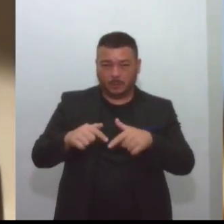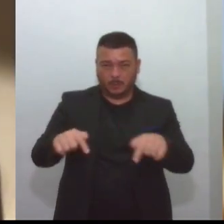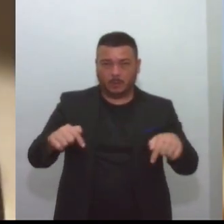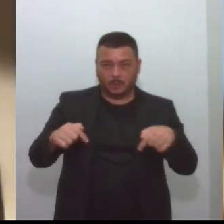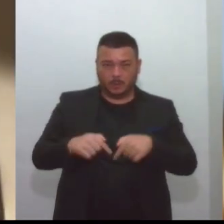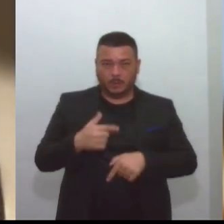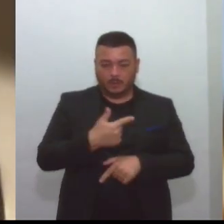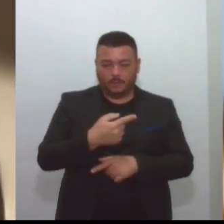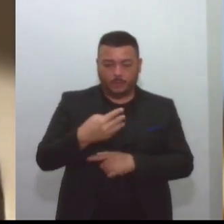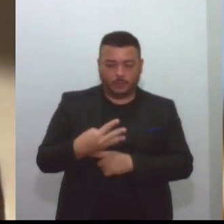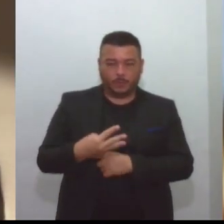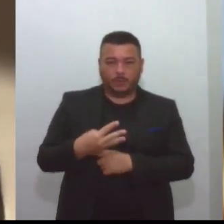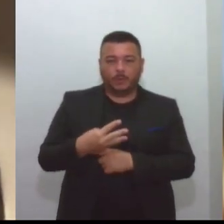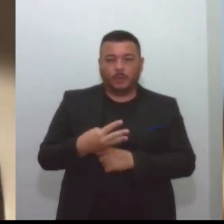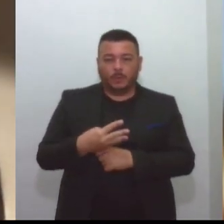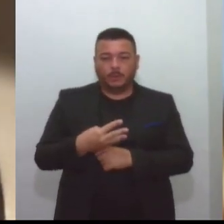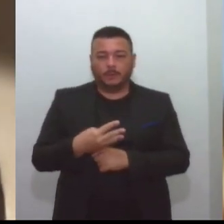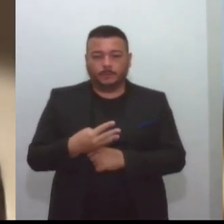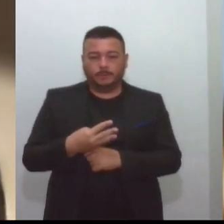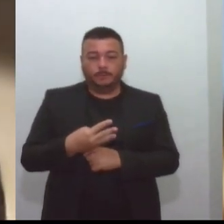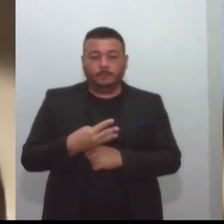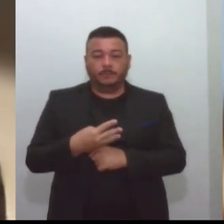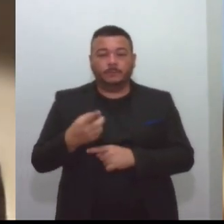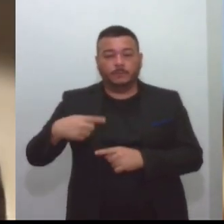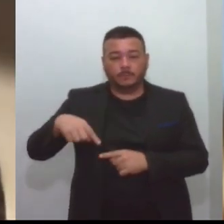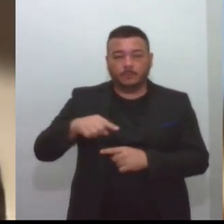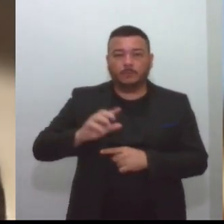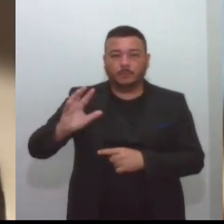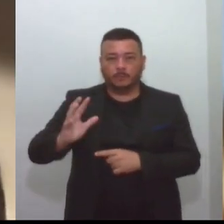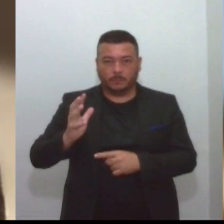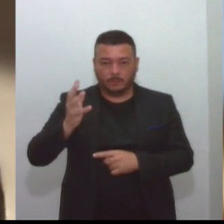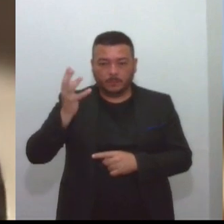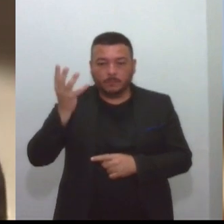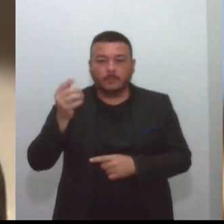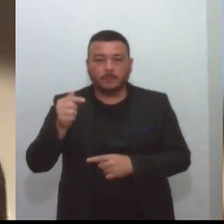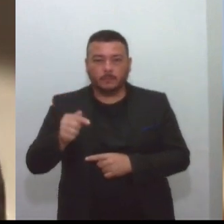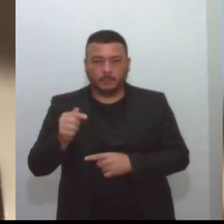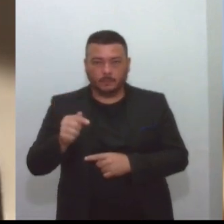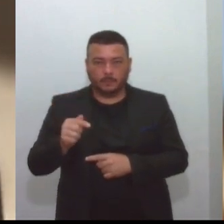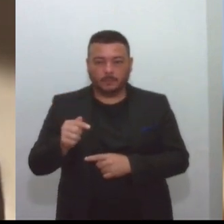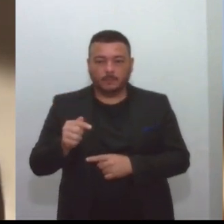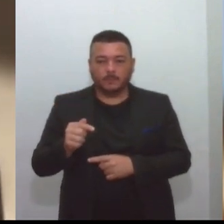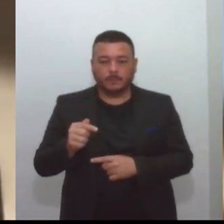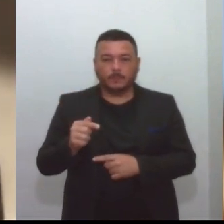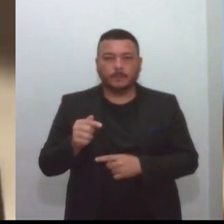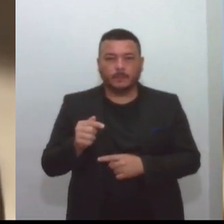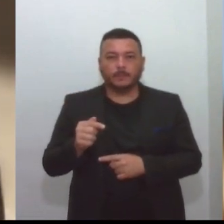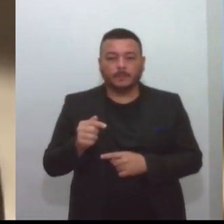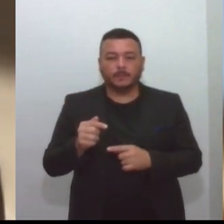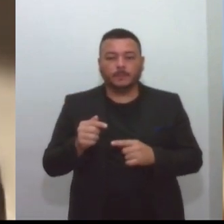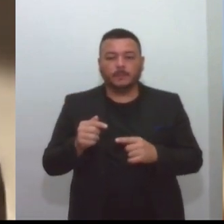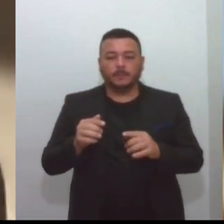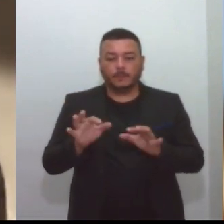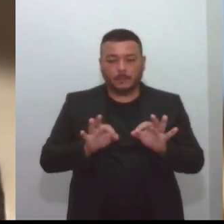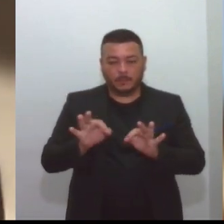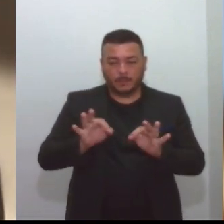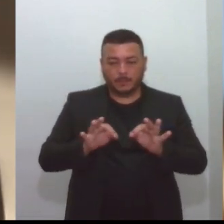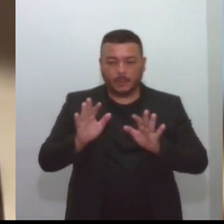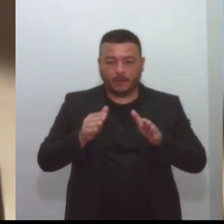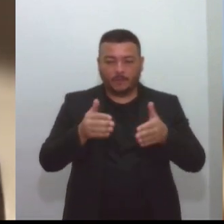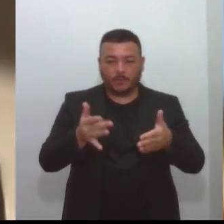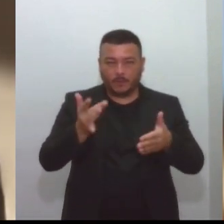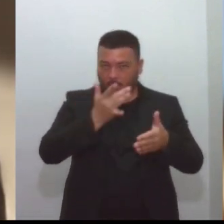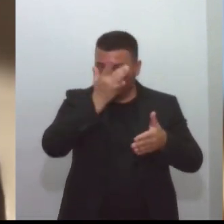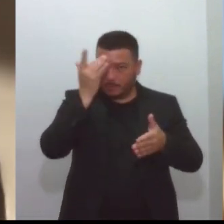tribunais, estarão realizando essas audiências de conciliação voltado às pessoas com